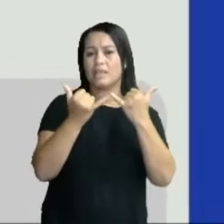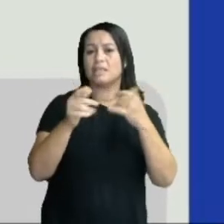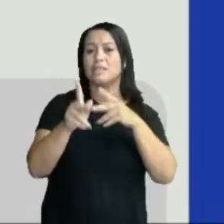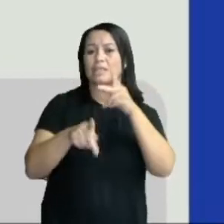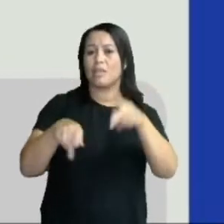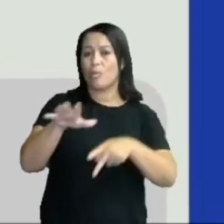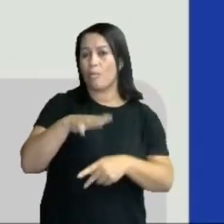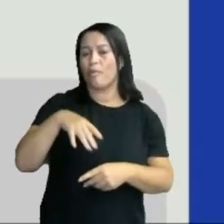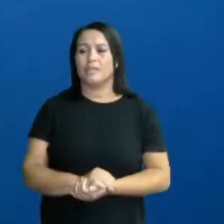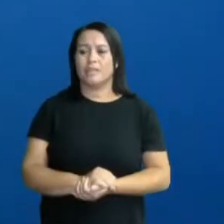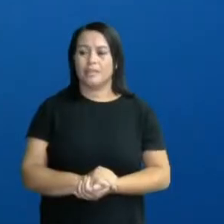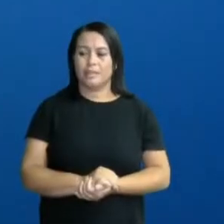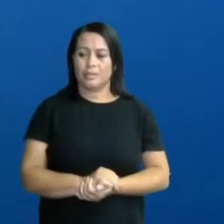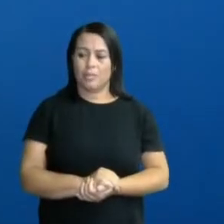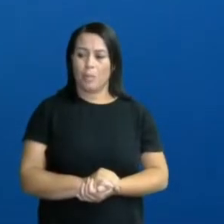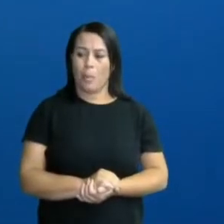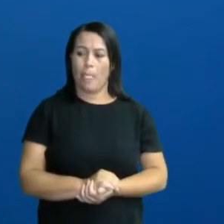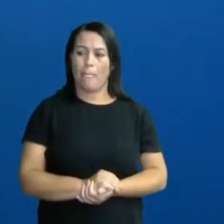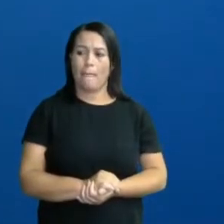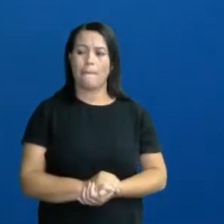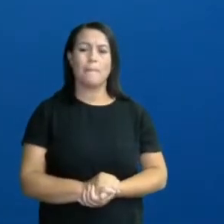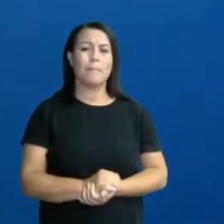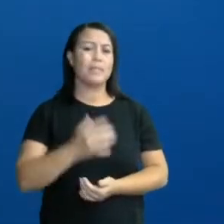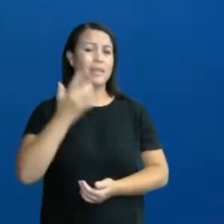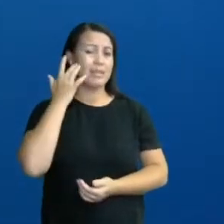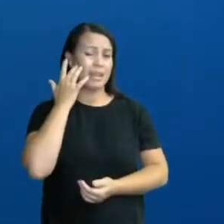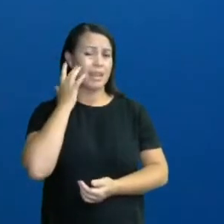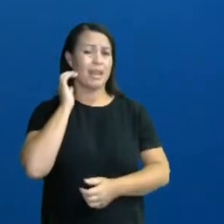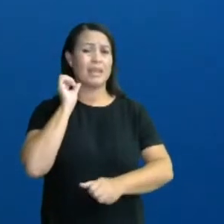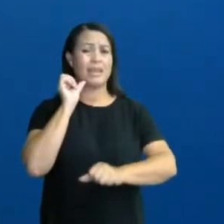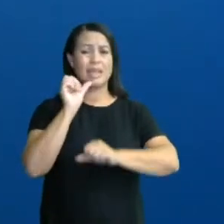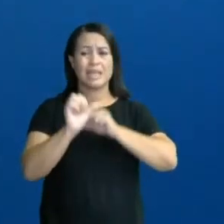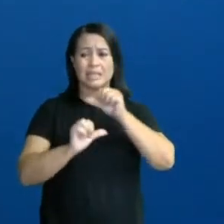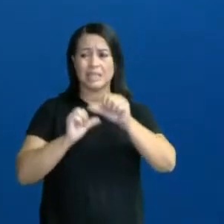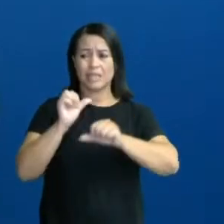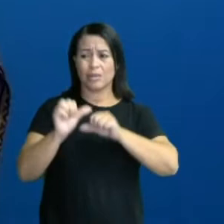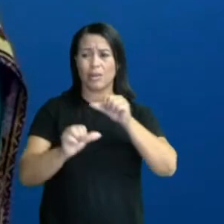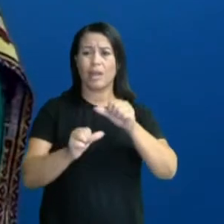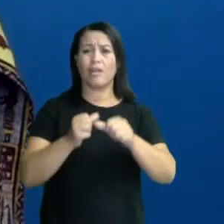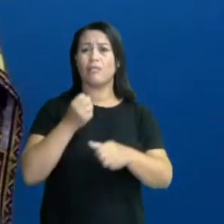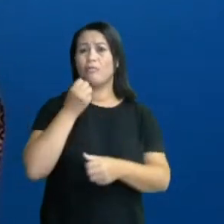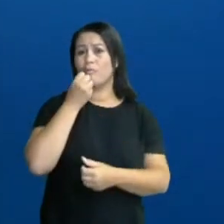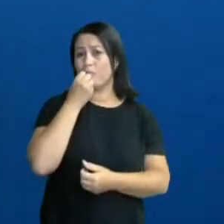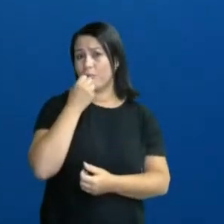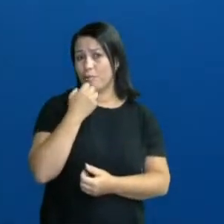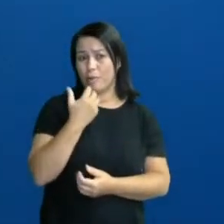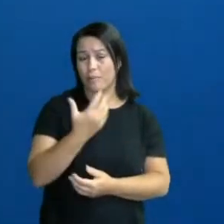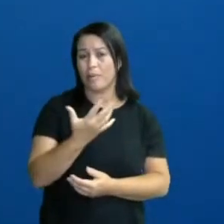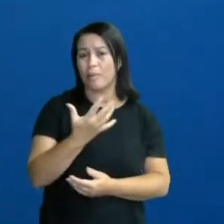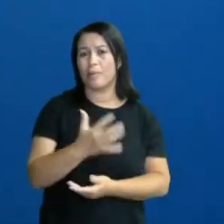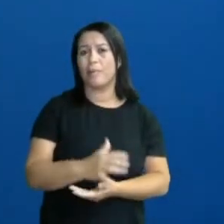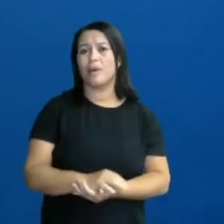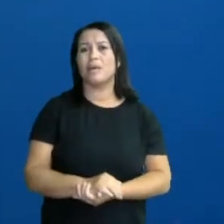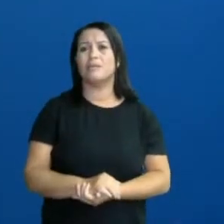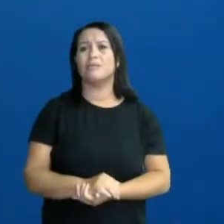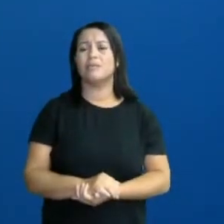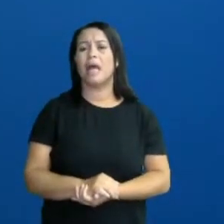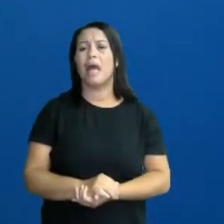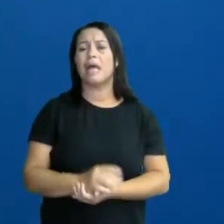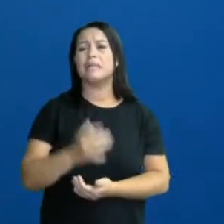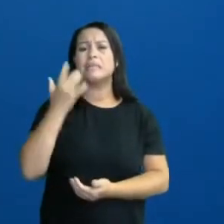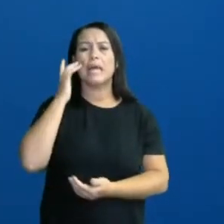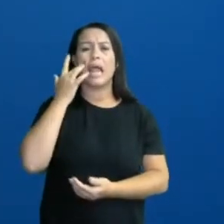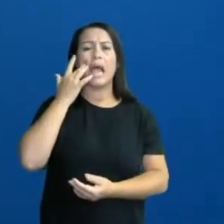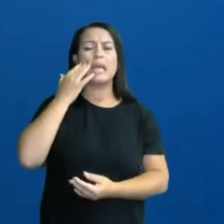brasileiro. Gente, agora, será que essa troca foi boa, né? Será que essa